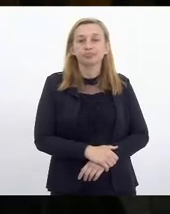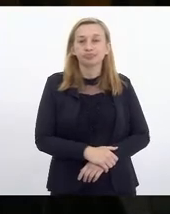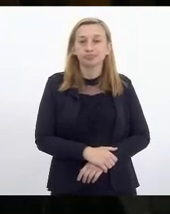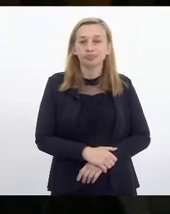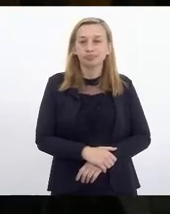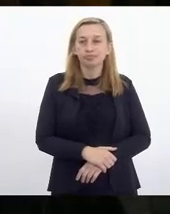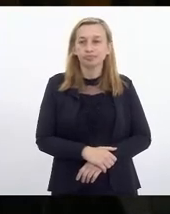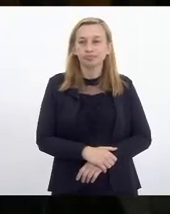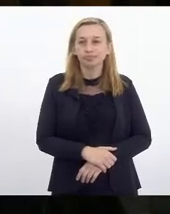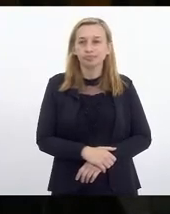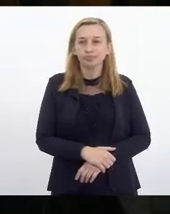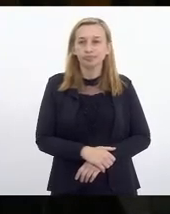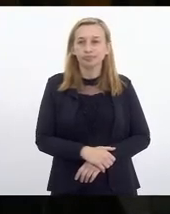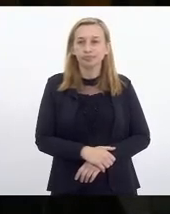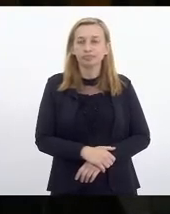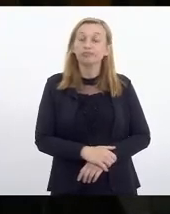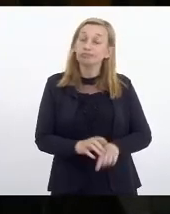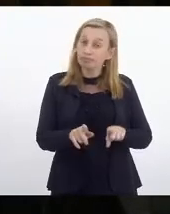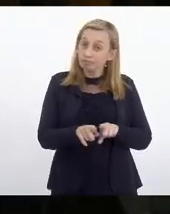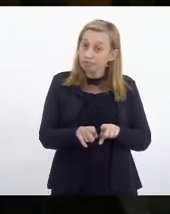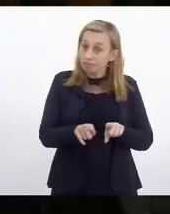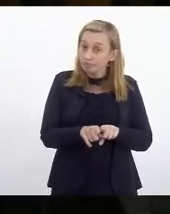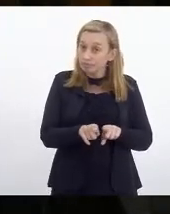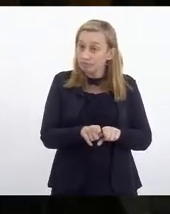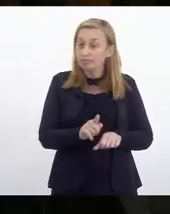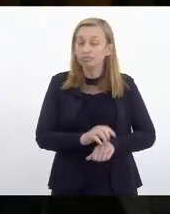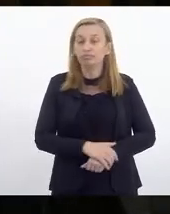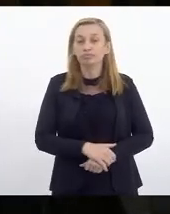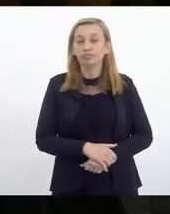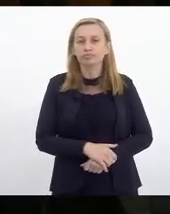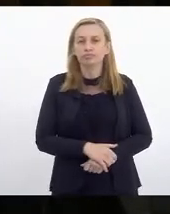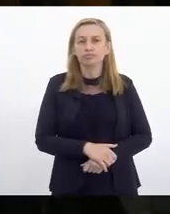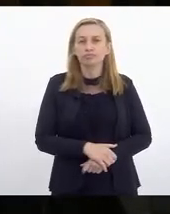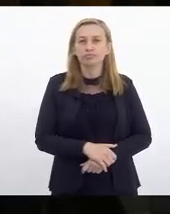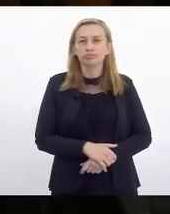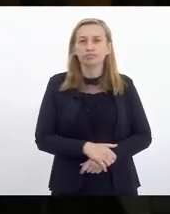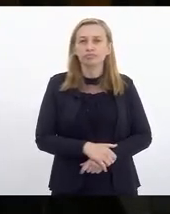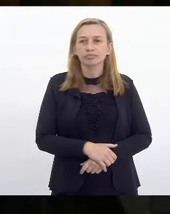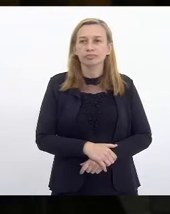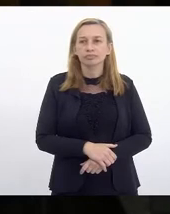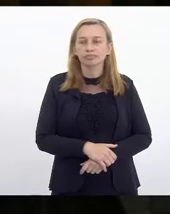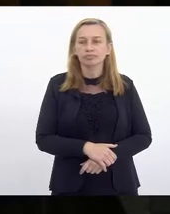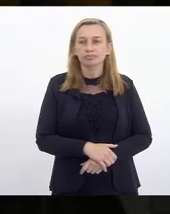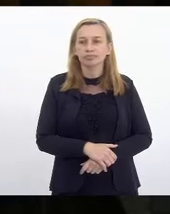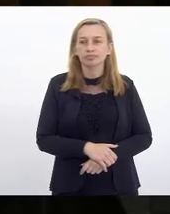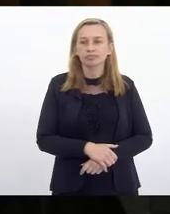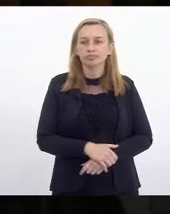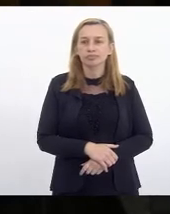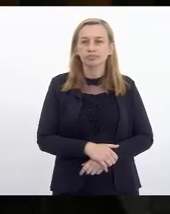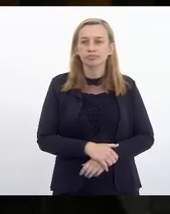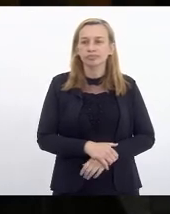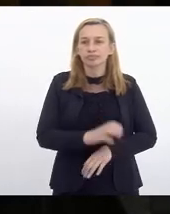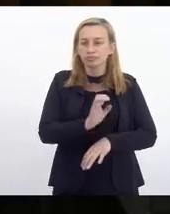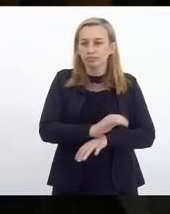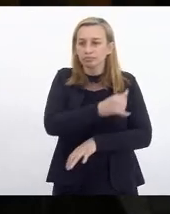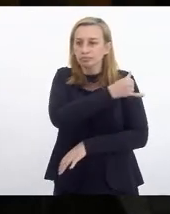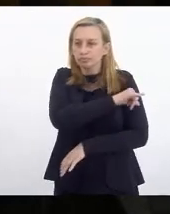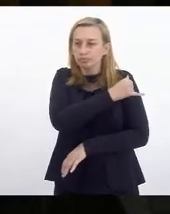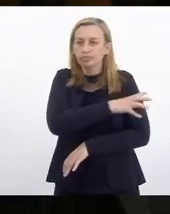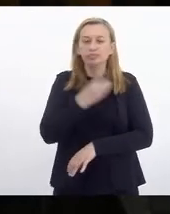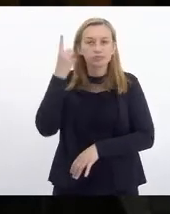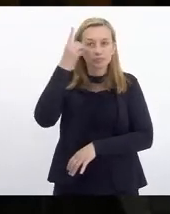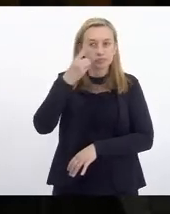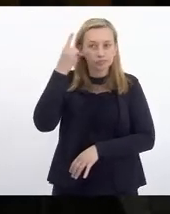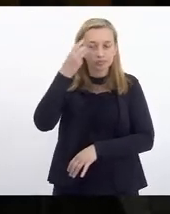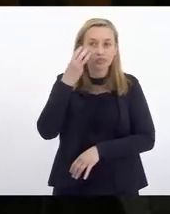e as hipóteses que cercam o Estado do Rio de Janeiro, deputado Valdec